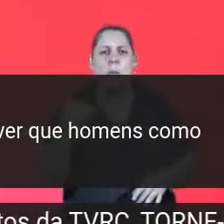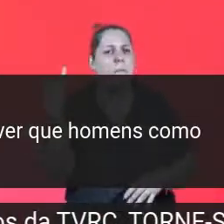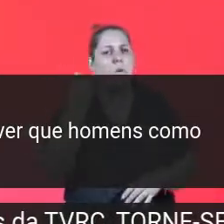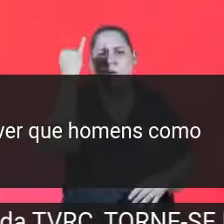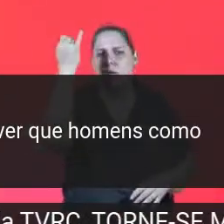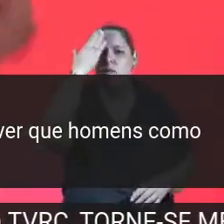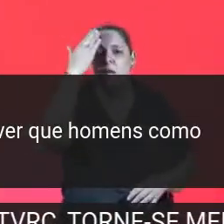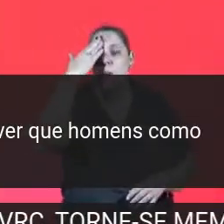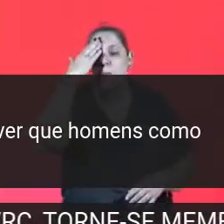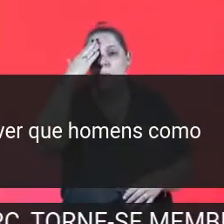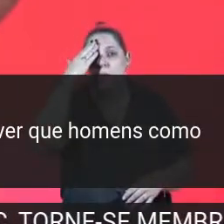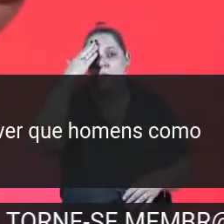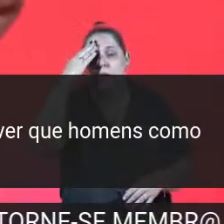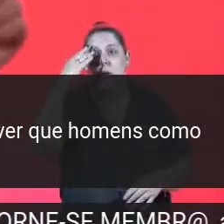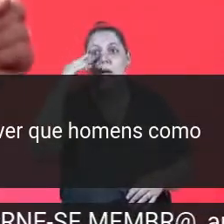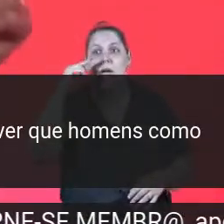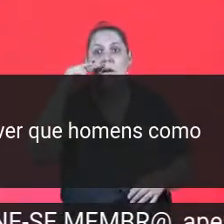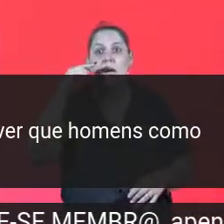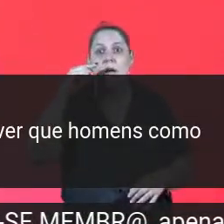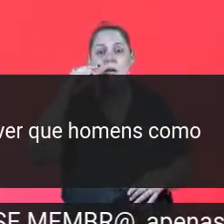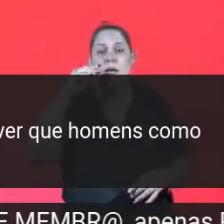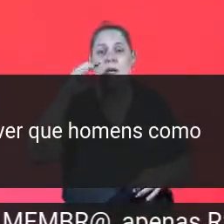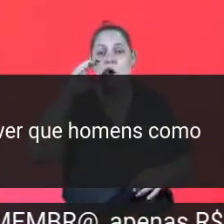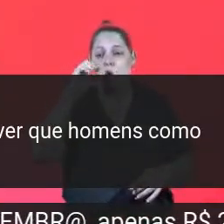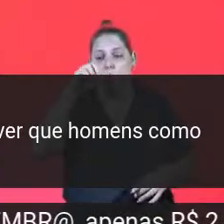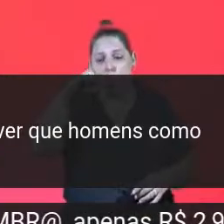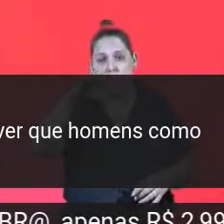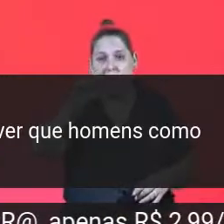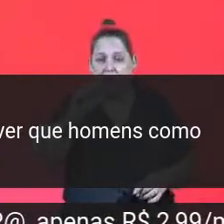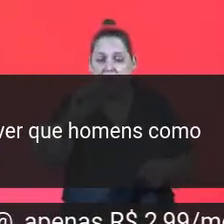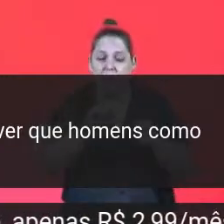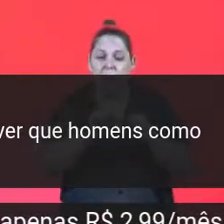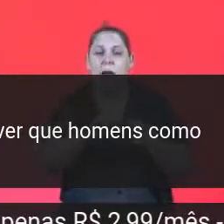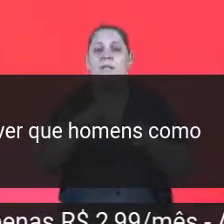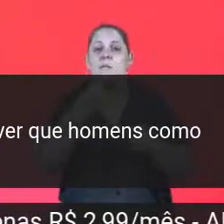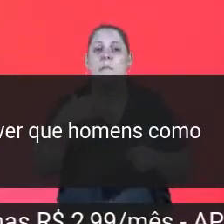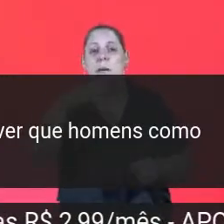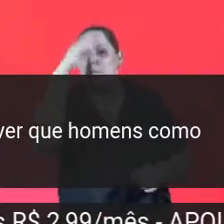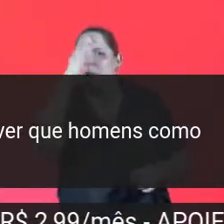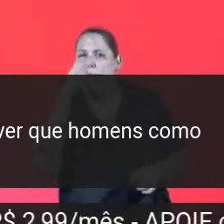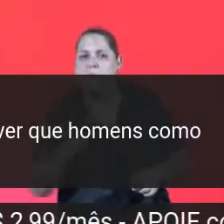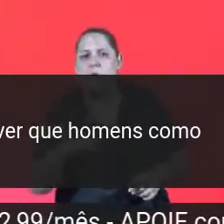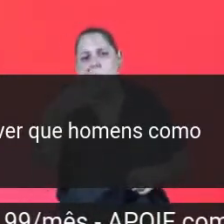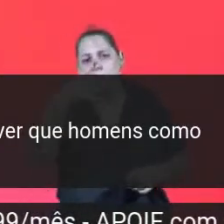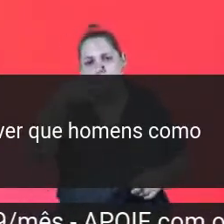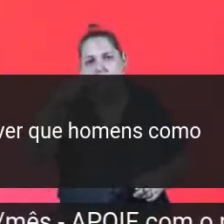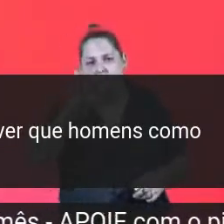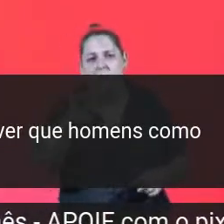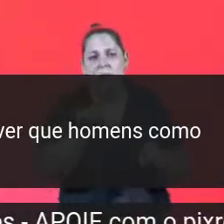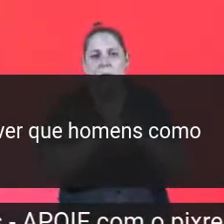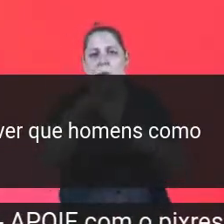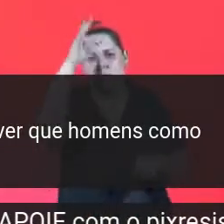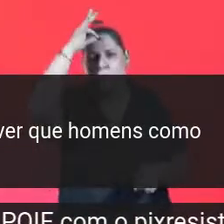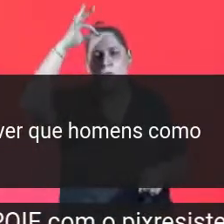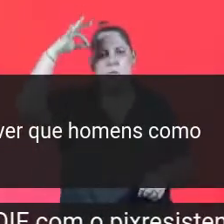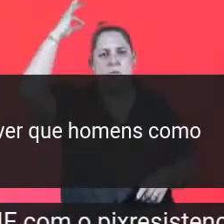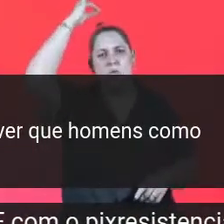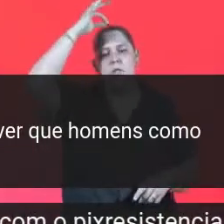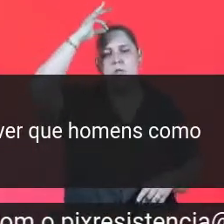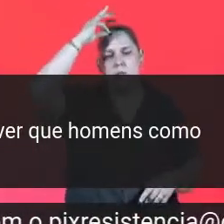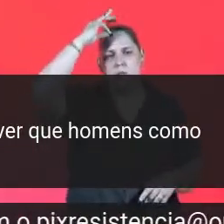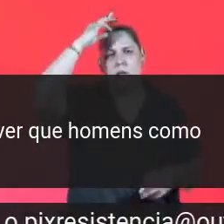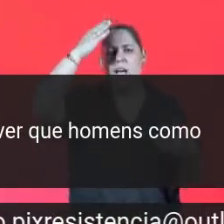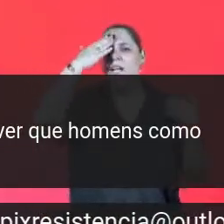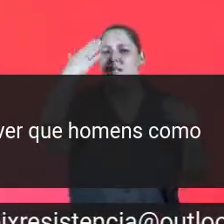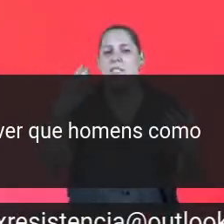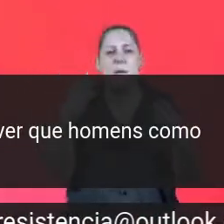quanto você faz bem para o Brasil, para além de agora fazer bem para o PT e fazer bem para o Espírito Santo. Então, queria te cumprimentar,